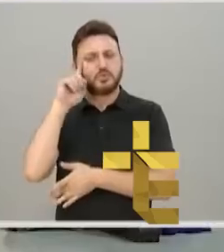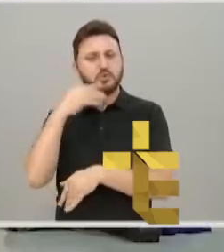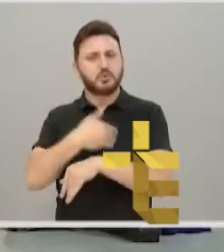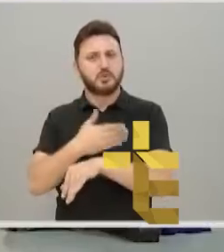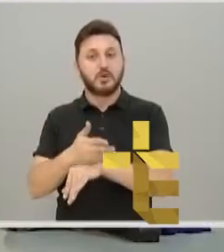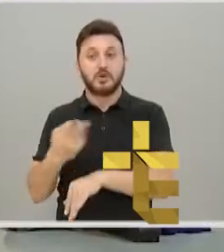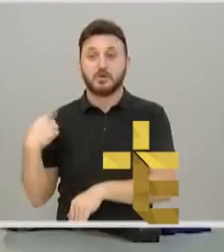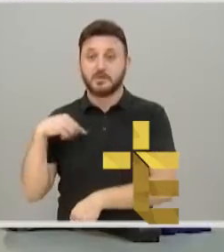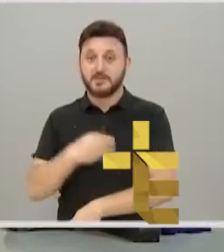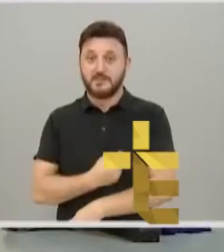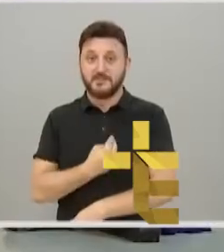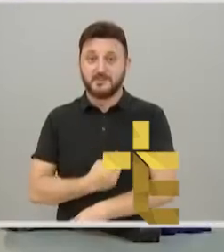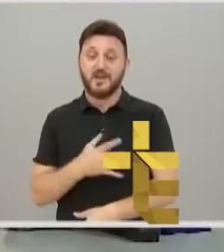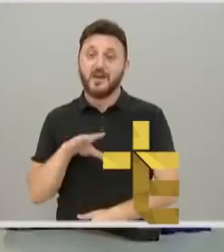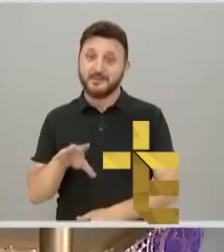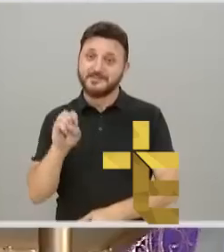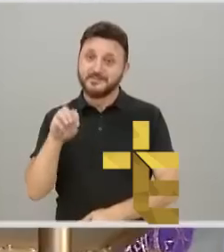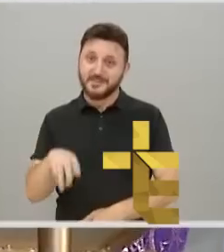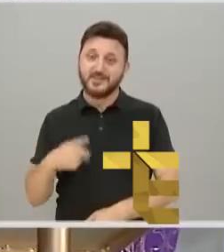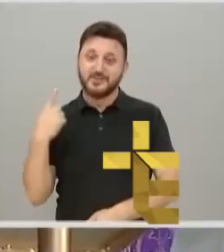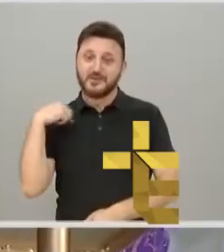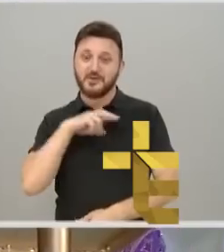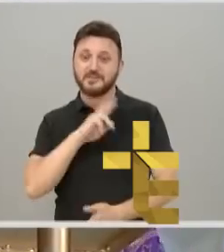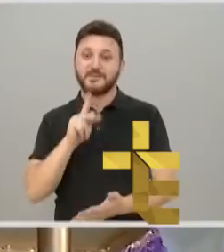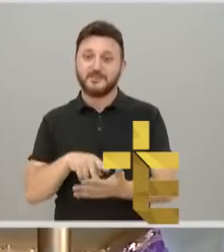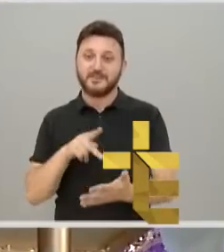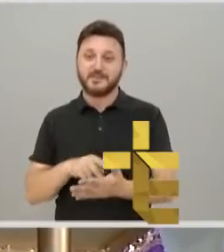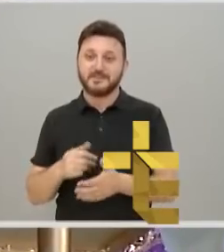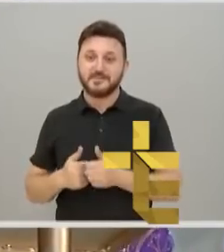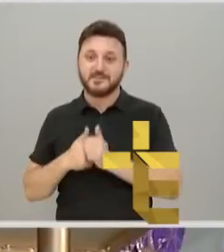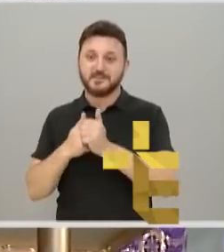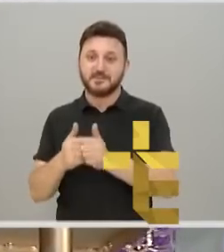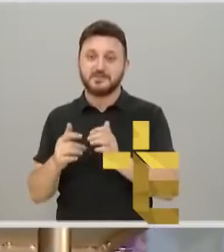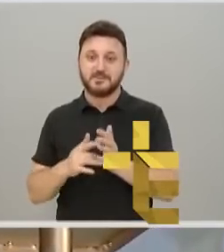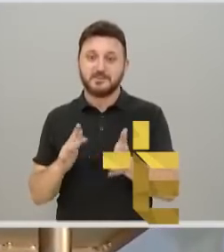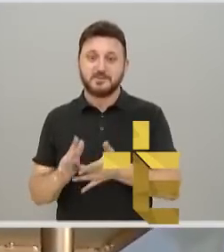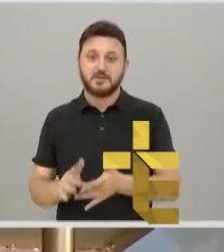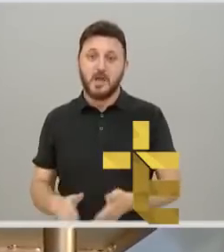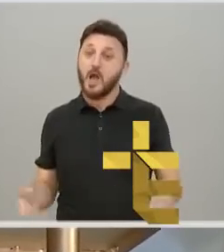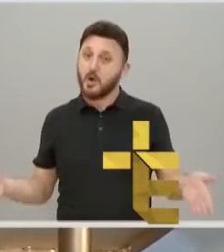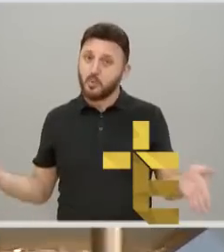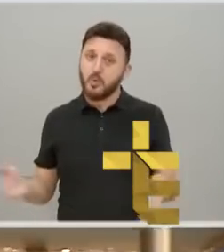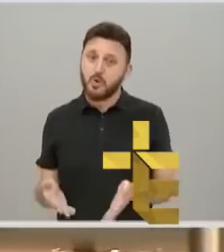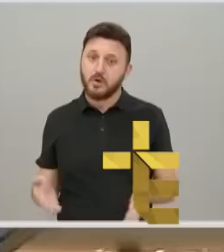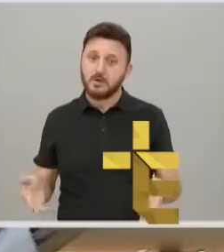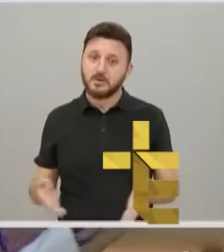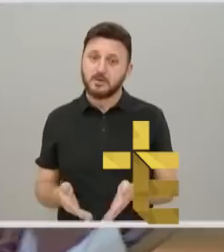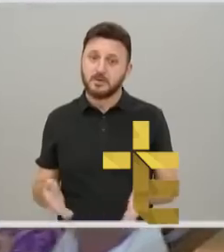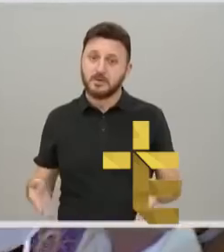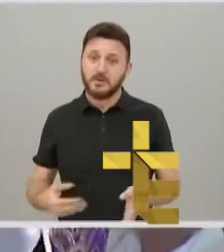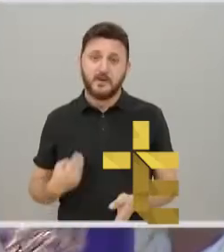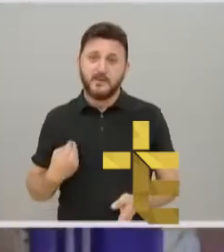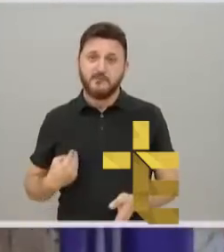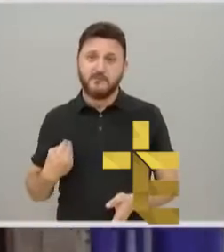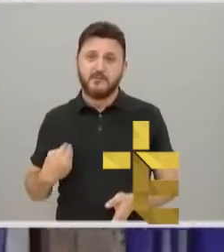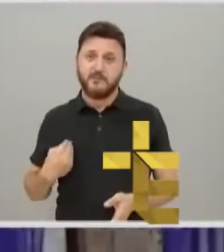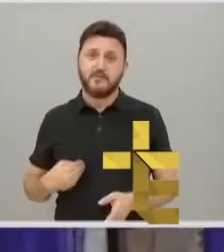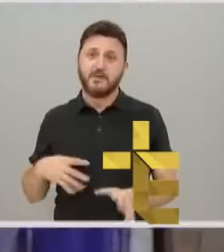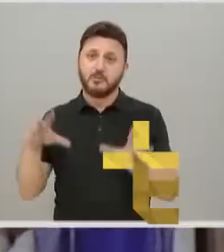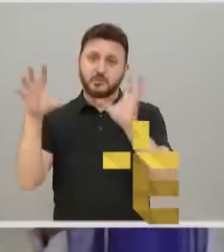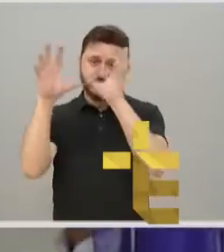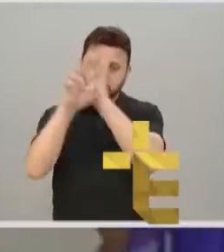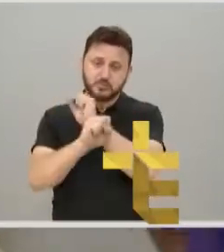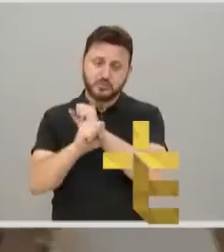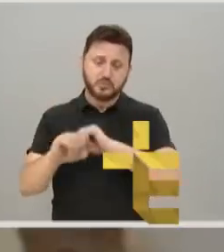Aí sim, seremos verdadeiramente discípulos. Por ora, vivemos uma noite